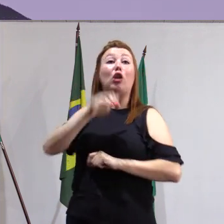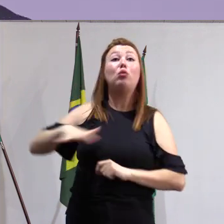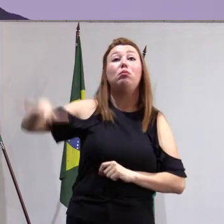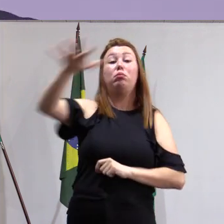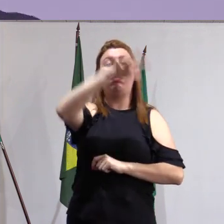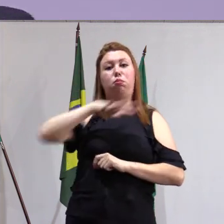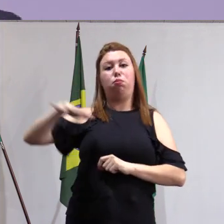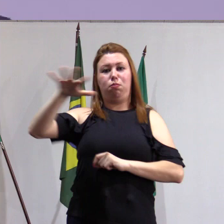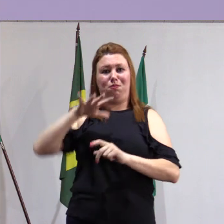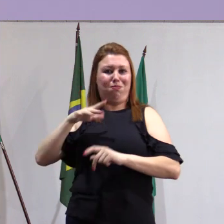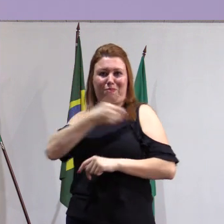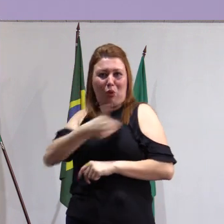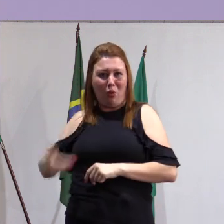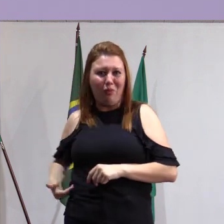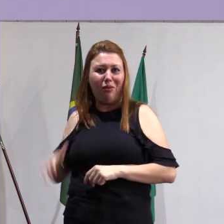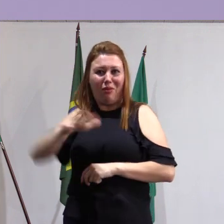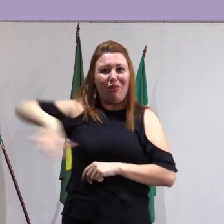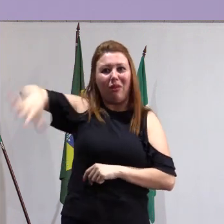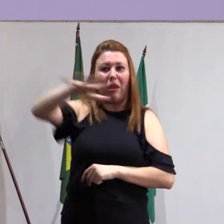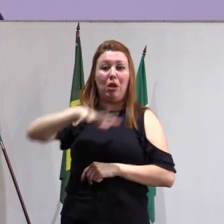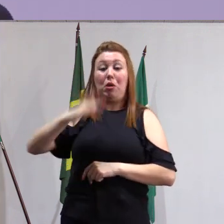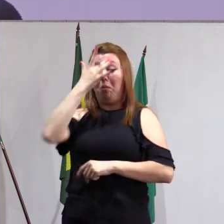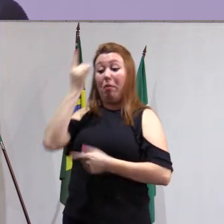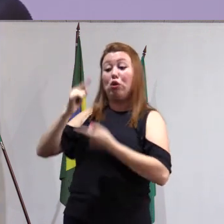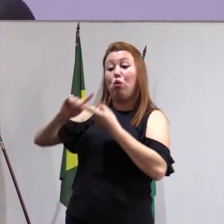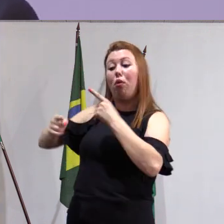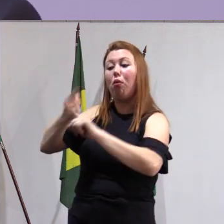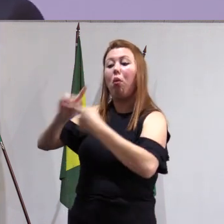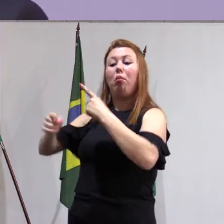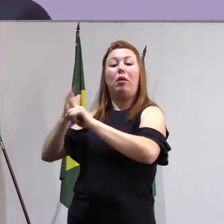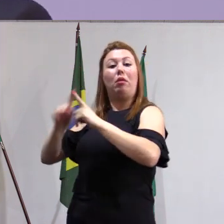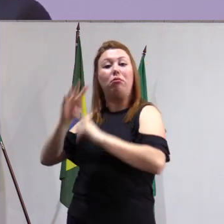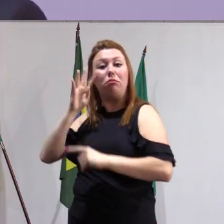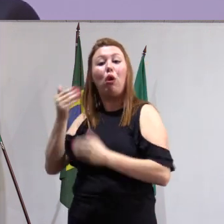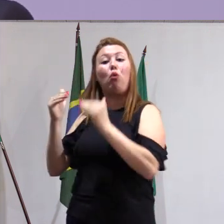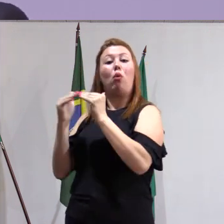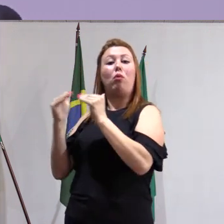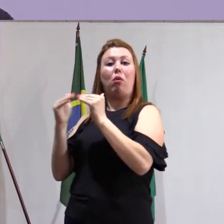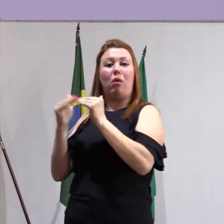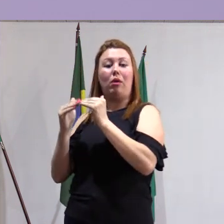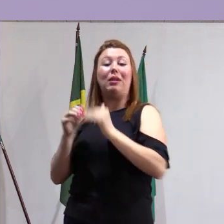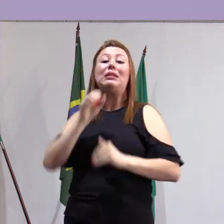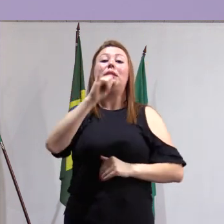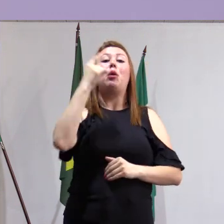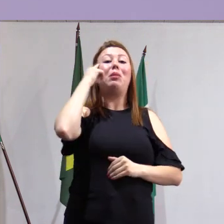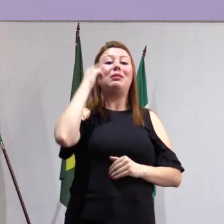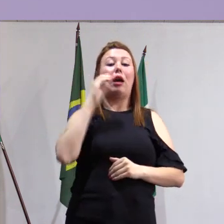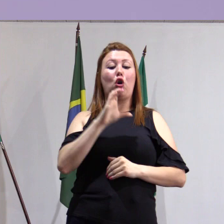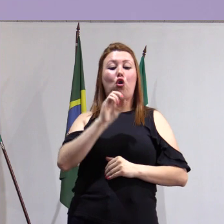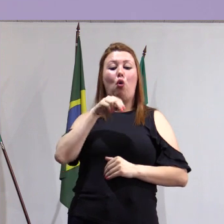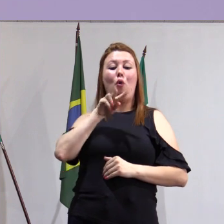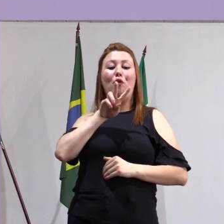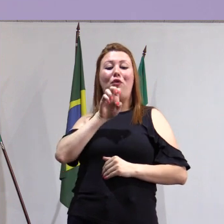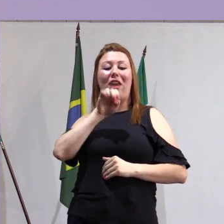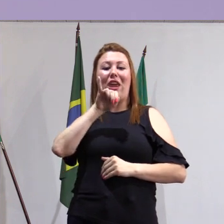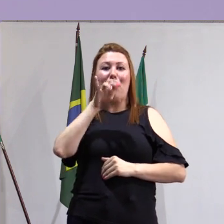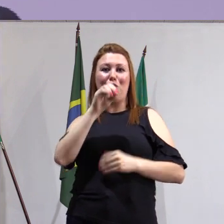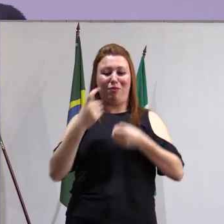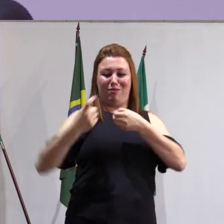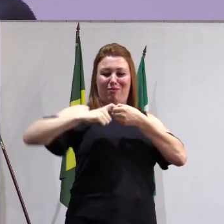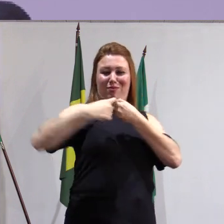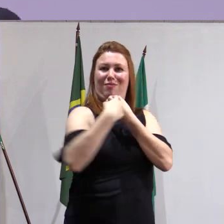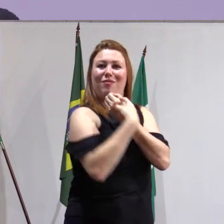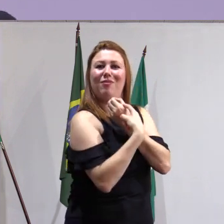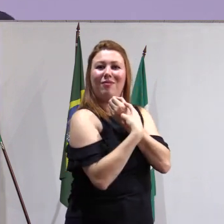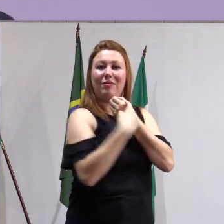colaboração entre entes que colaboram entre si. Quando a gente pensa num convênio, as entidades se juntam para um esforço comum. Eu não